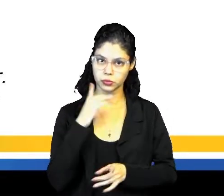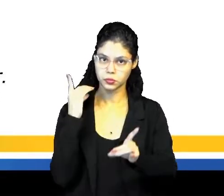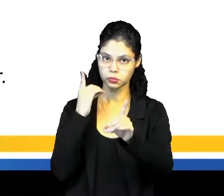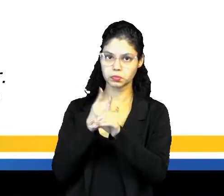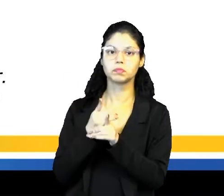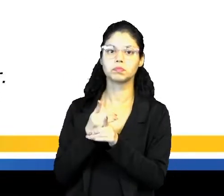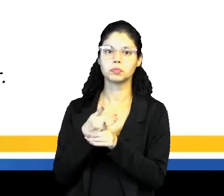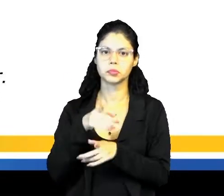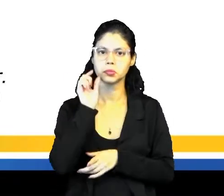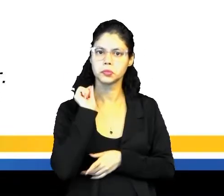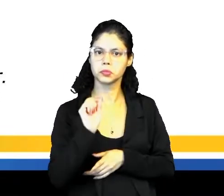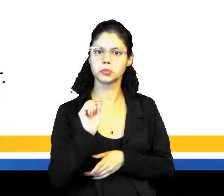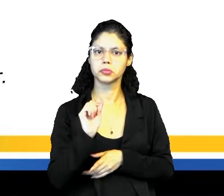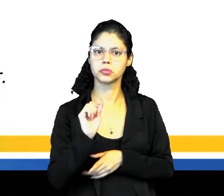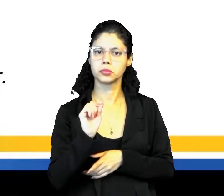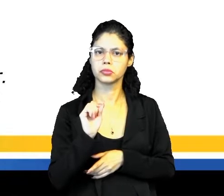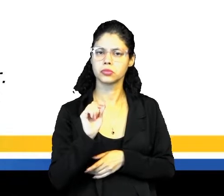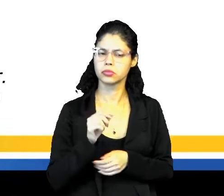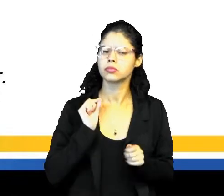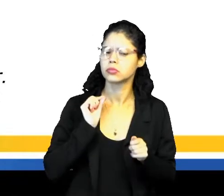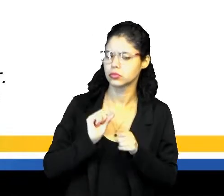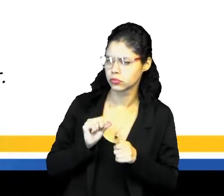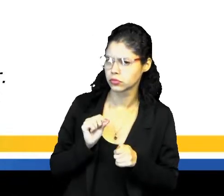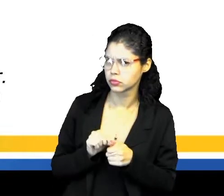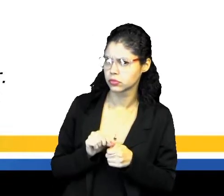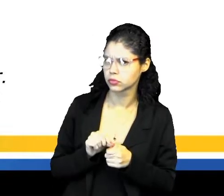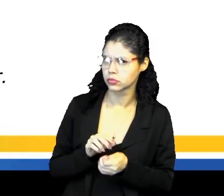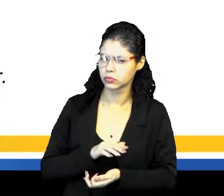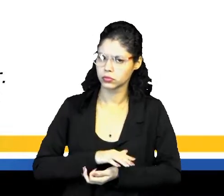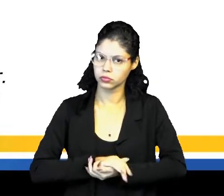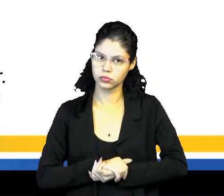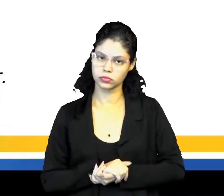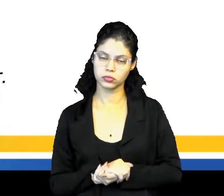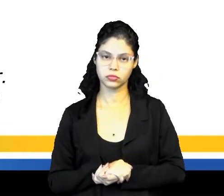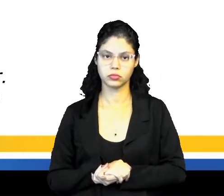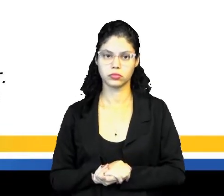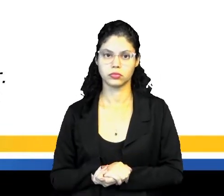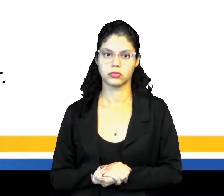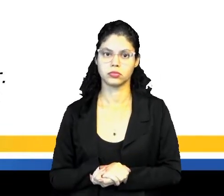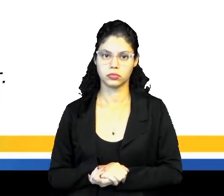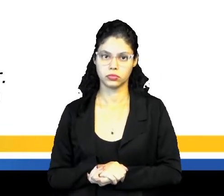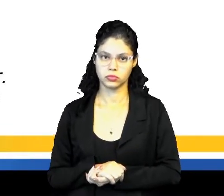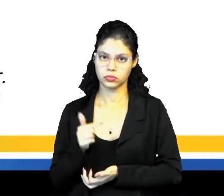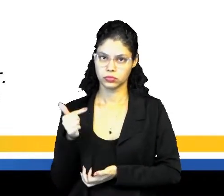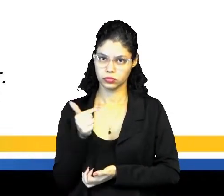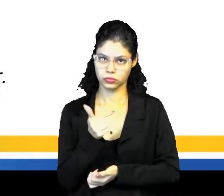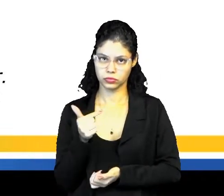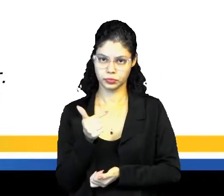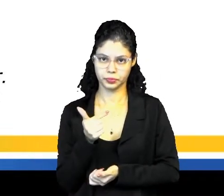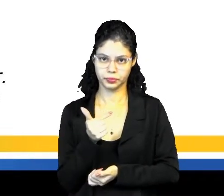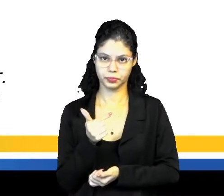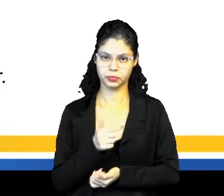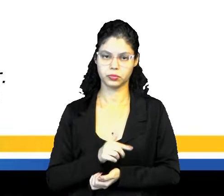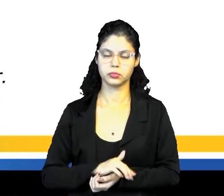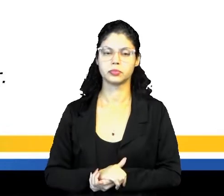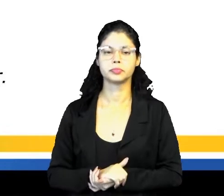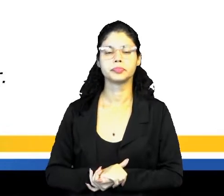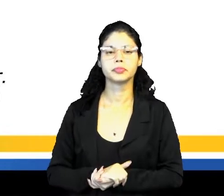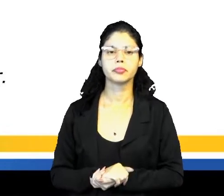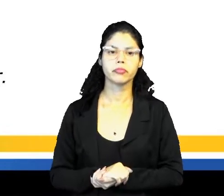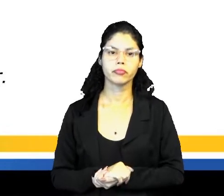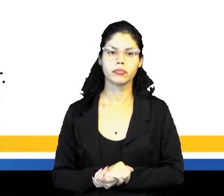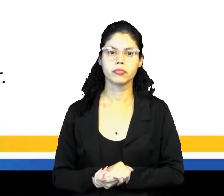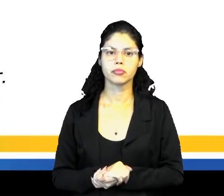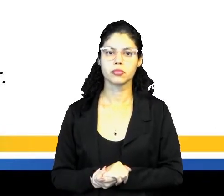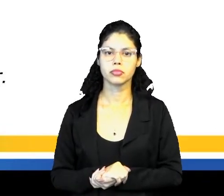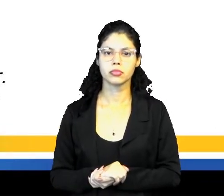que descobrir o que ele está tramando, o que ele está, né, fazendo. Na segunda frase nós